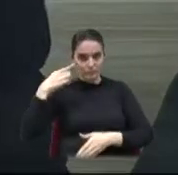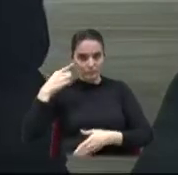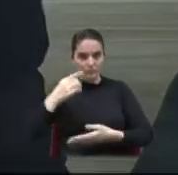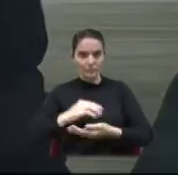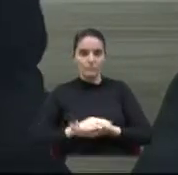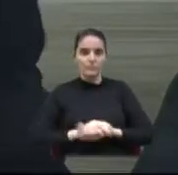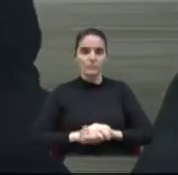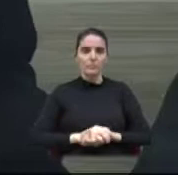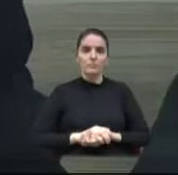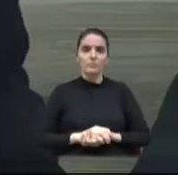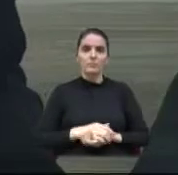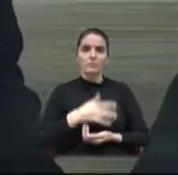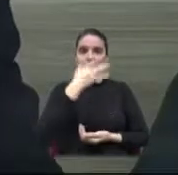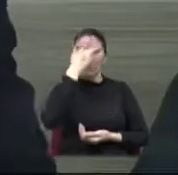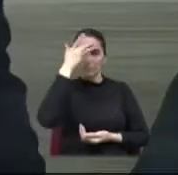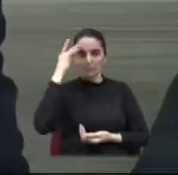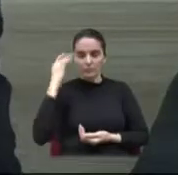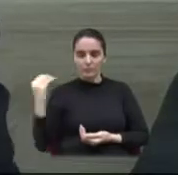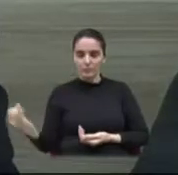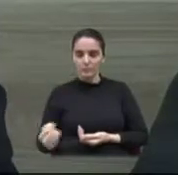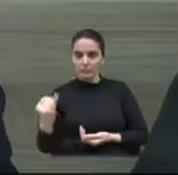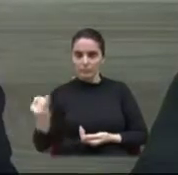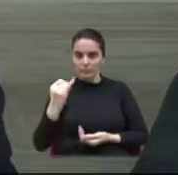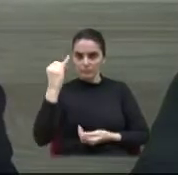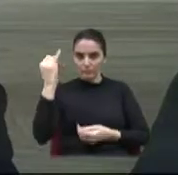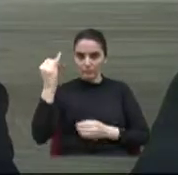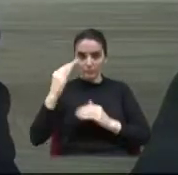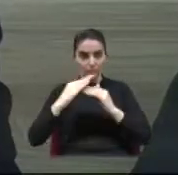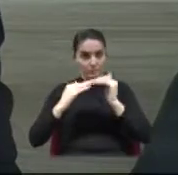Grande homem, grande profissional.